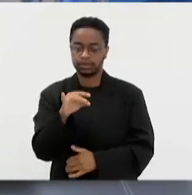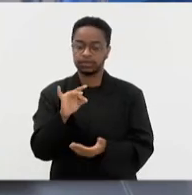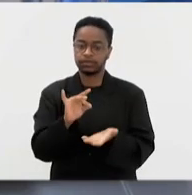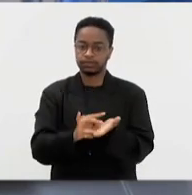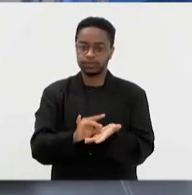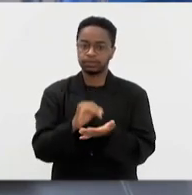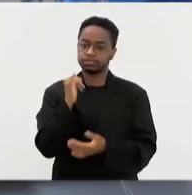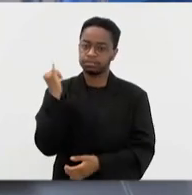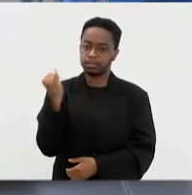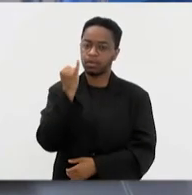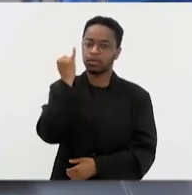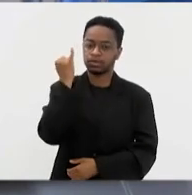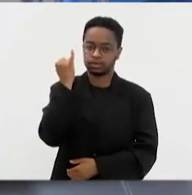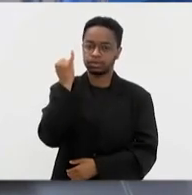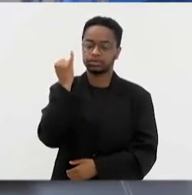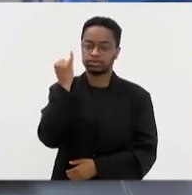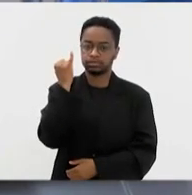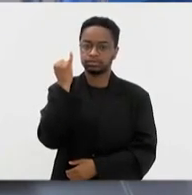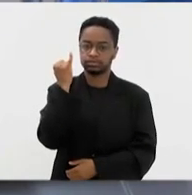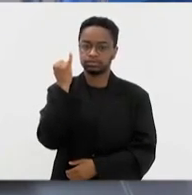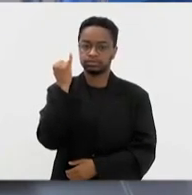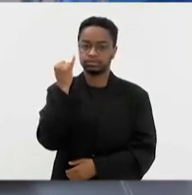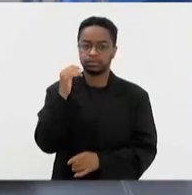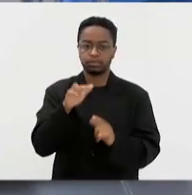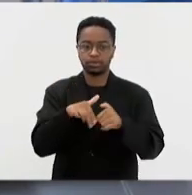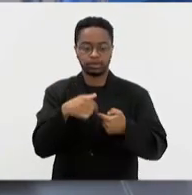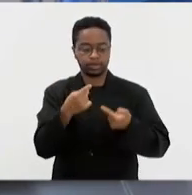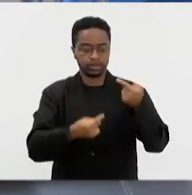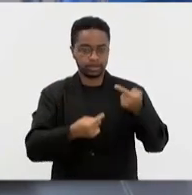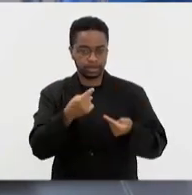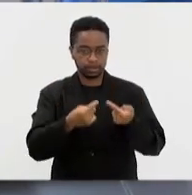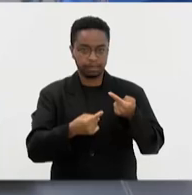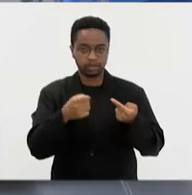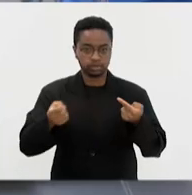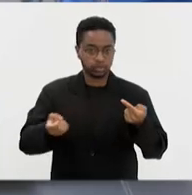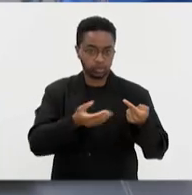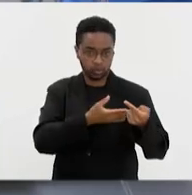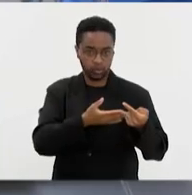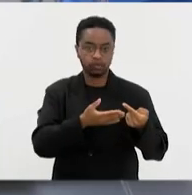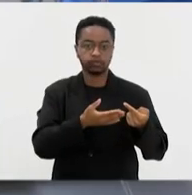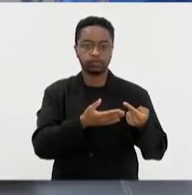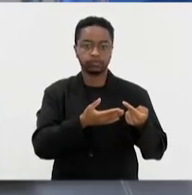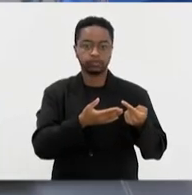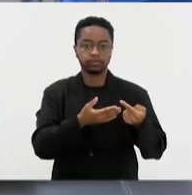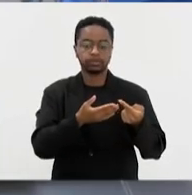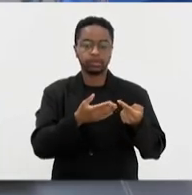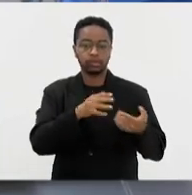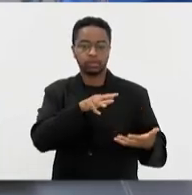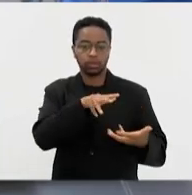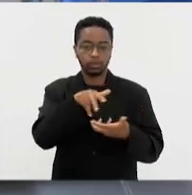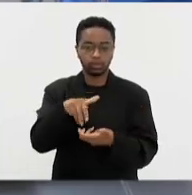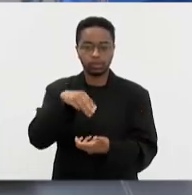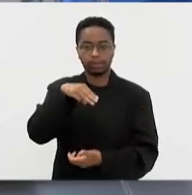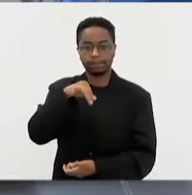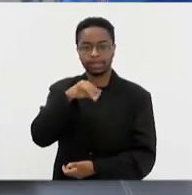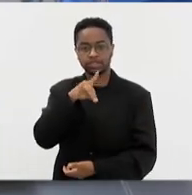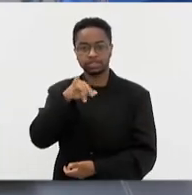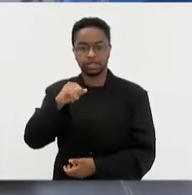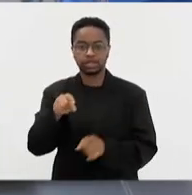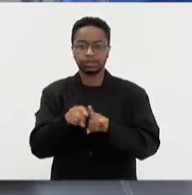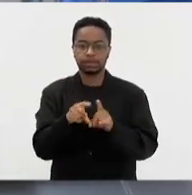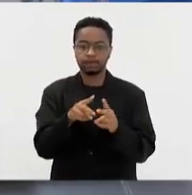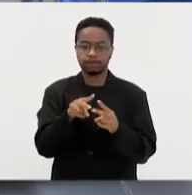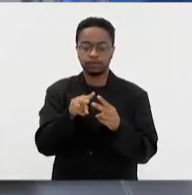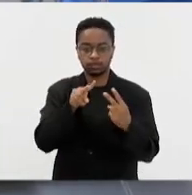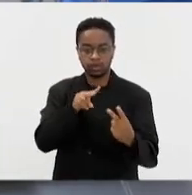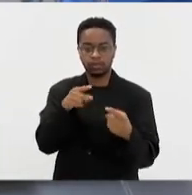muito importante para esse debate, que é um debate novo do mundo da mídia, do mundo digital,